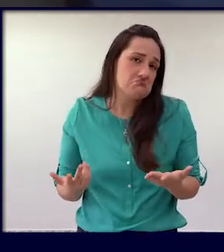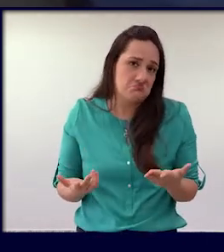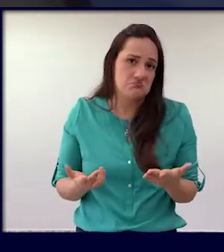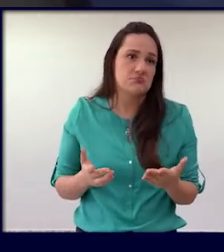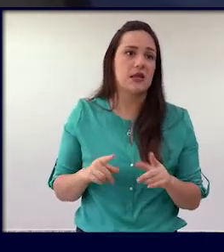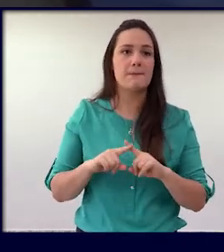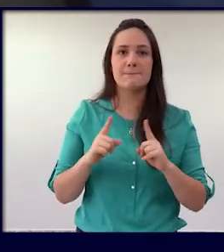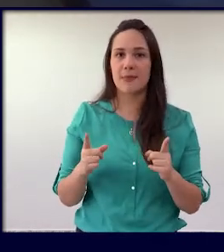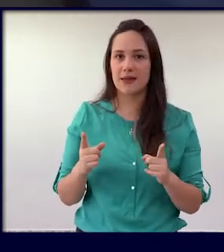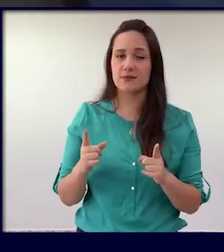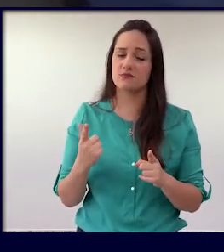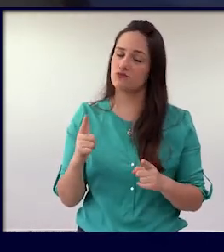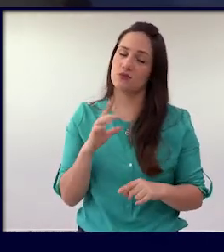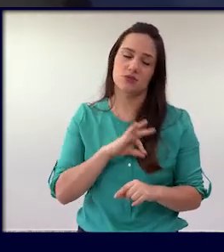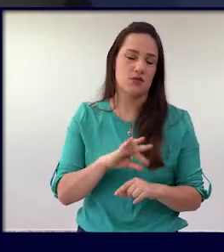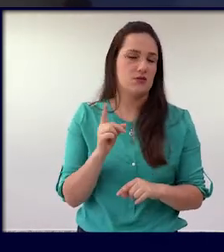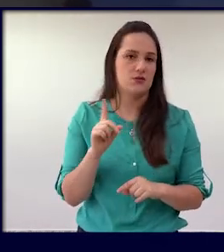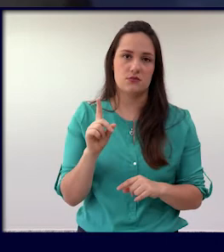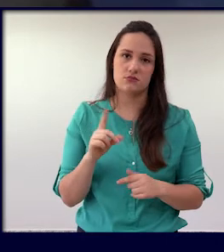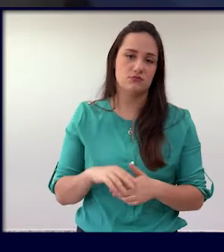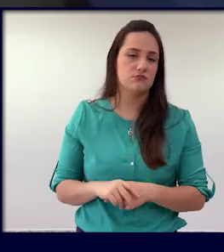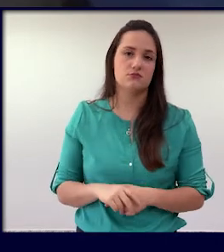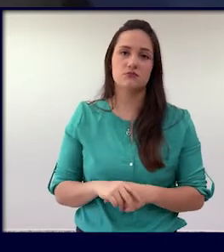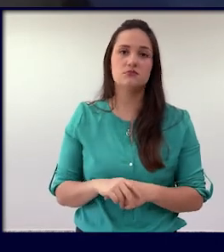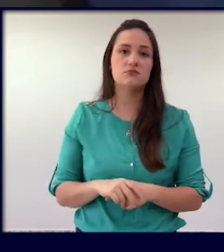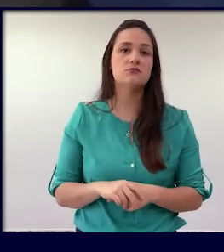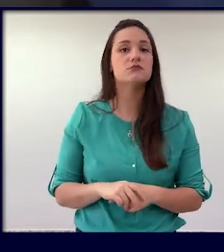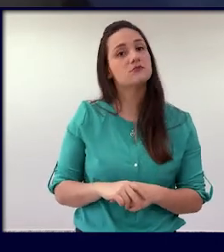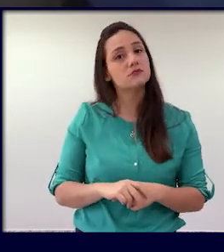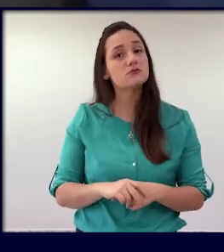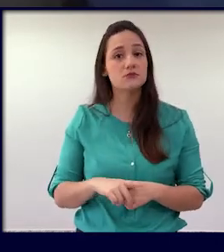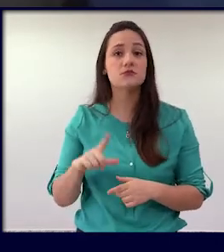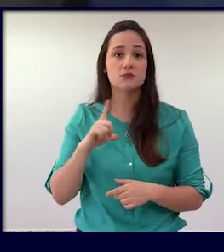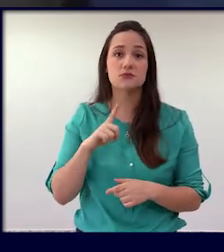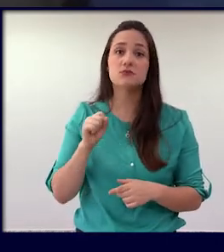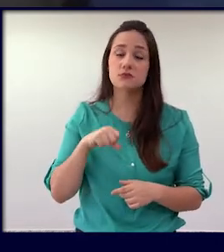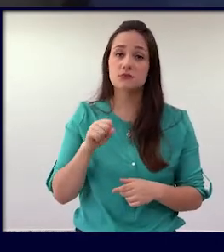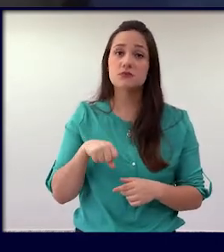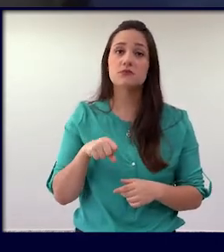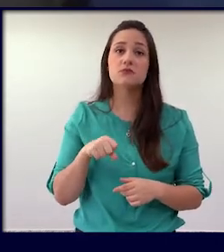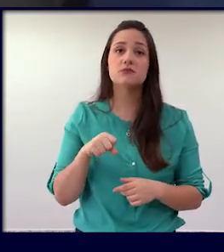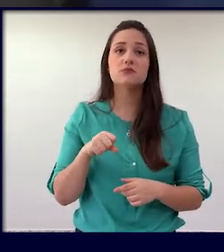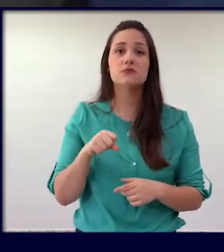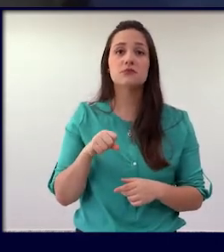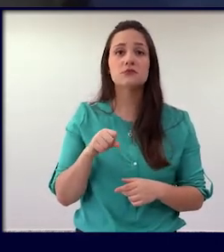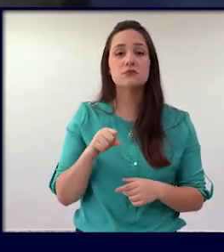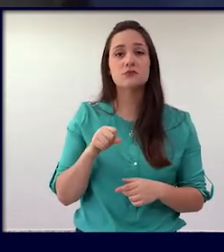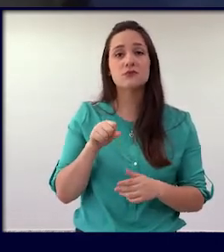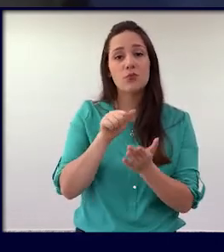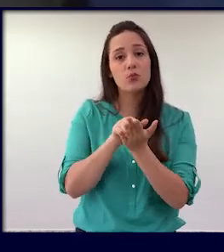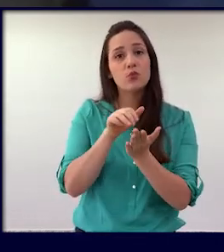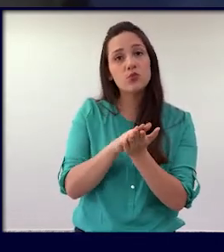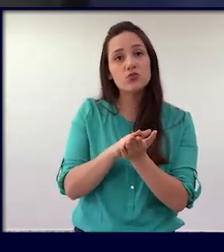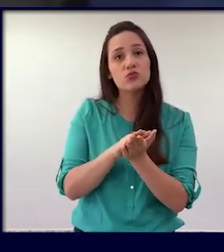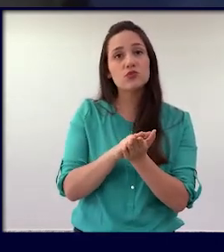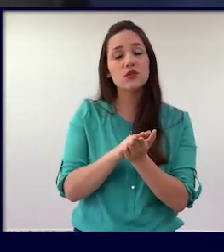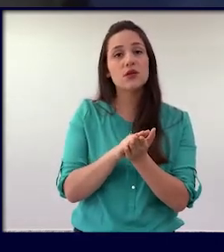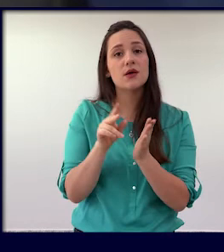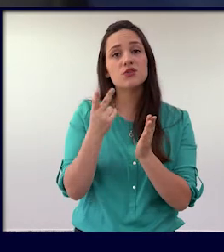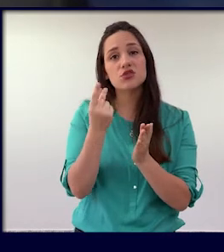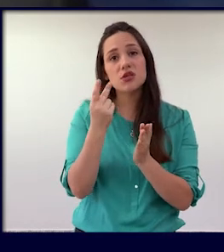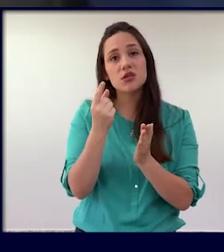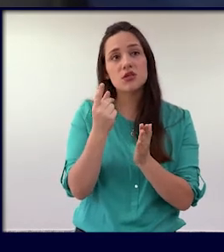taxa de inscrição em concurso, mas não é remunerado. Existe, sim, o repasse de uma